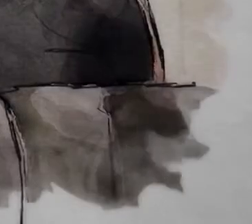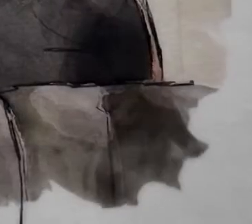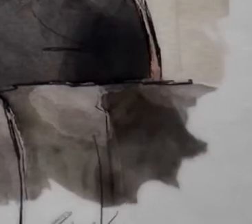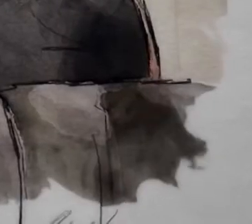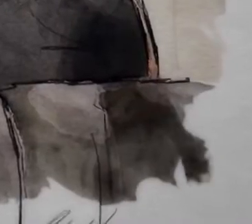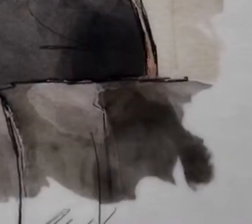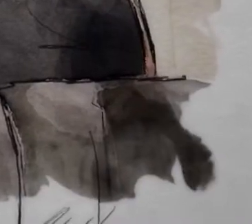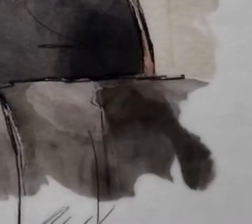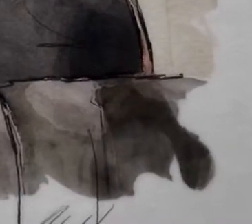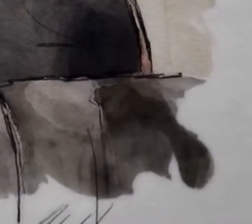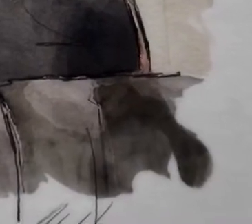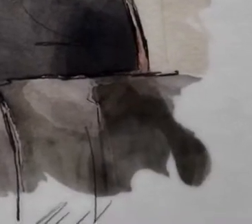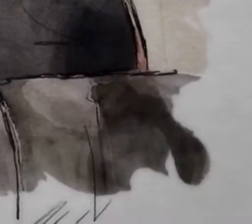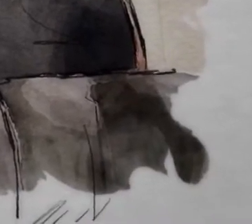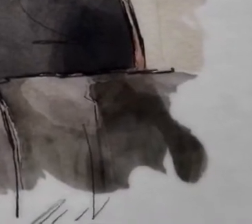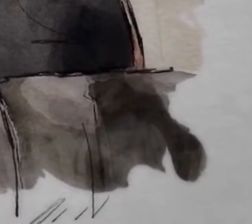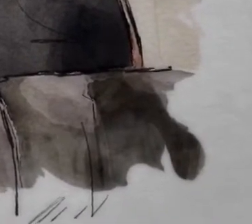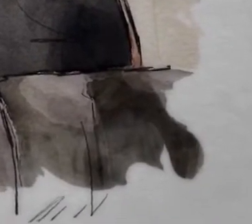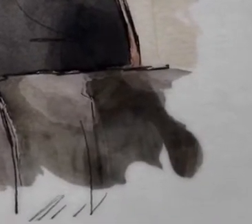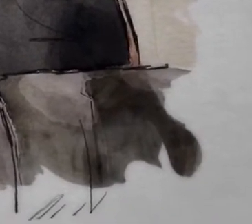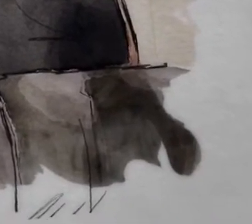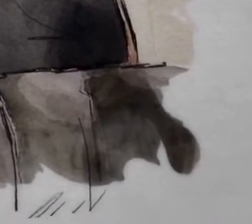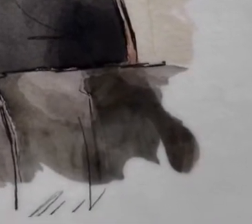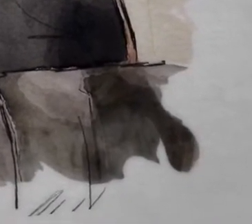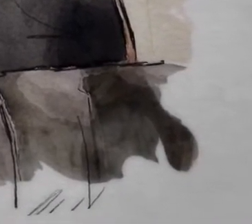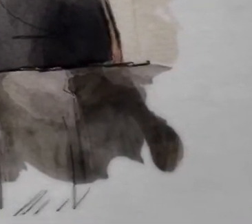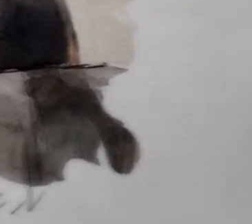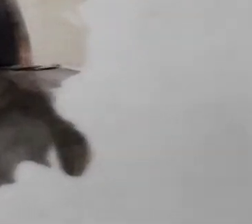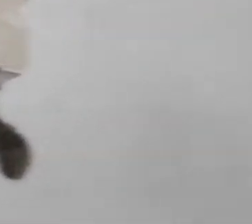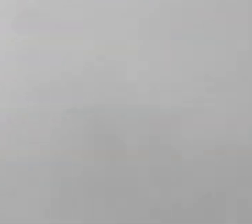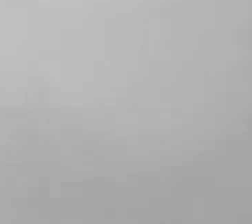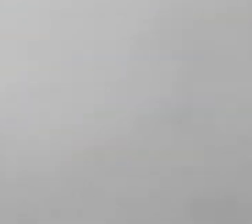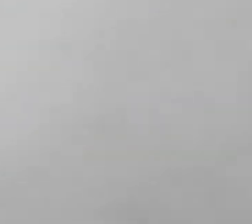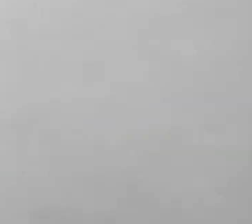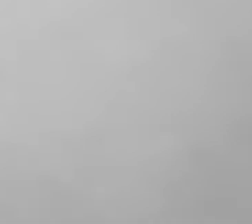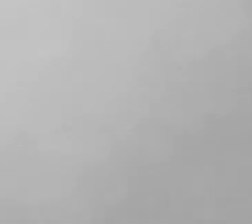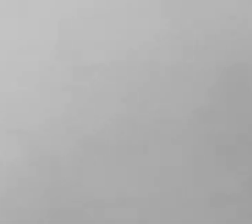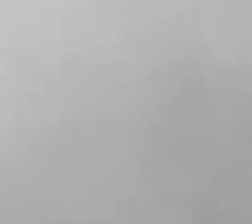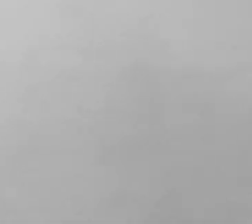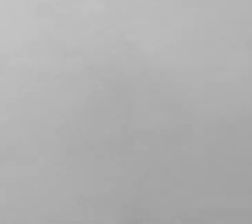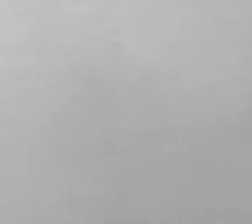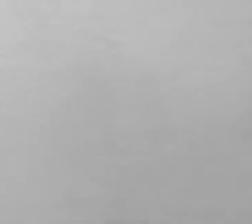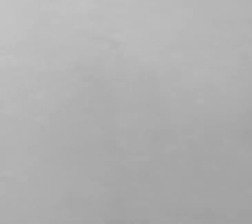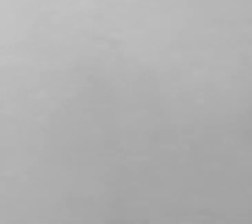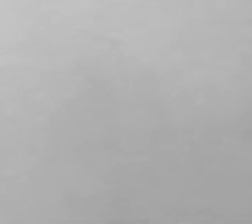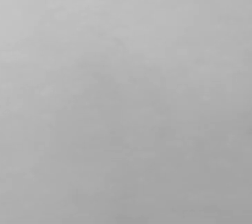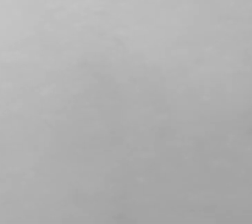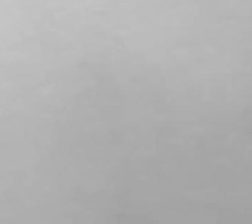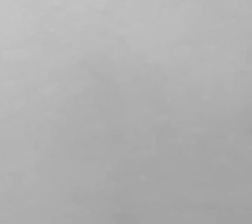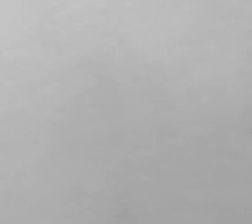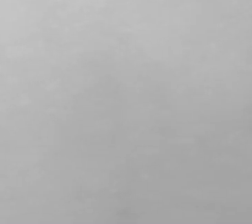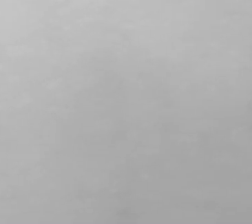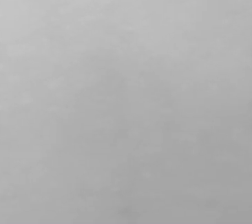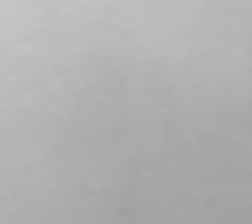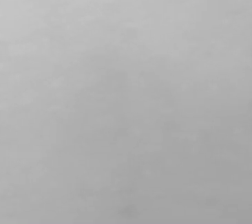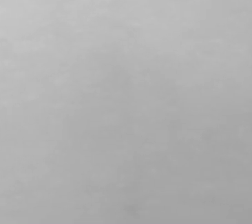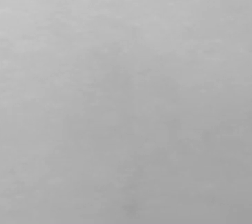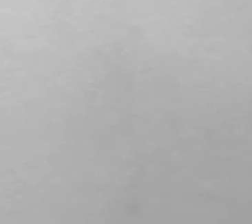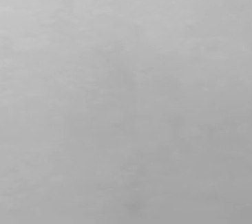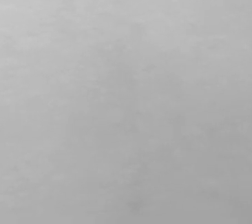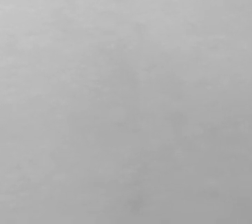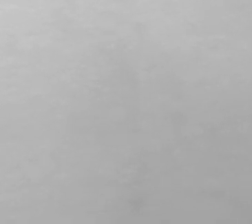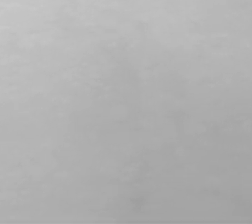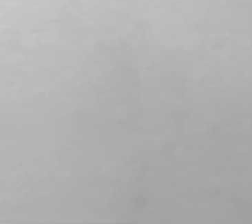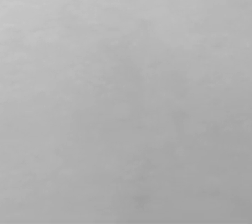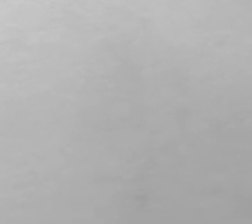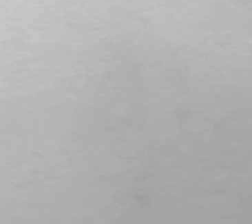você e sua família passam lendo ou assistindo notícias. Lembre-se de praticar atividades que são boas